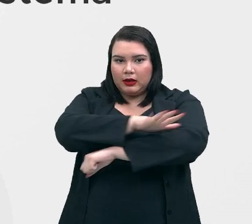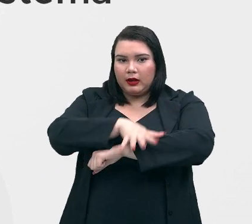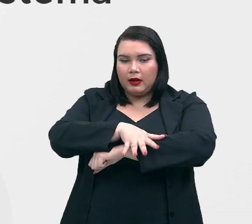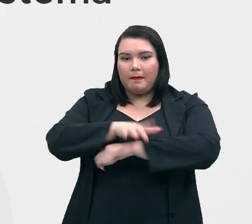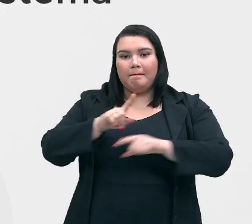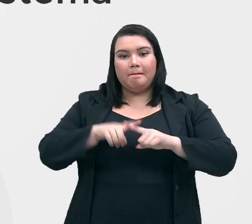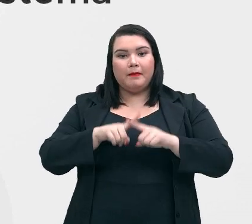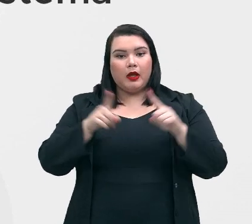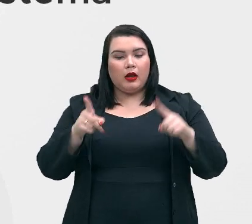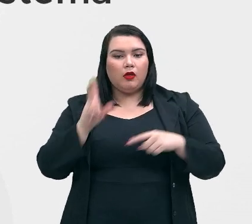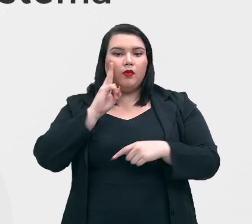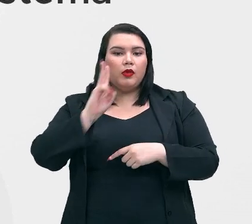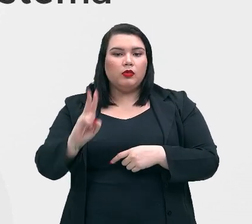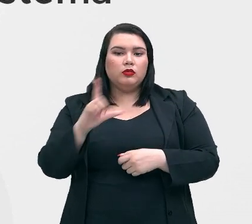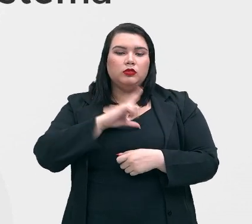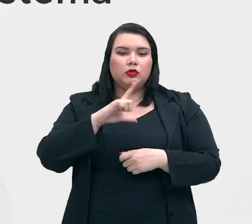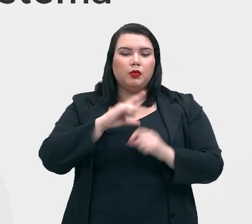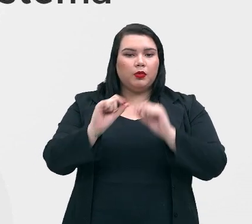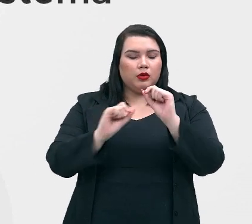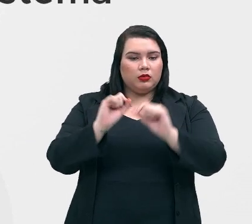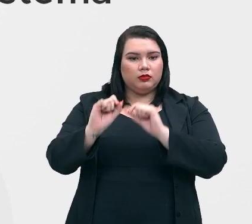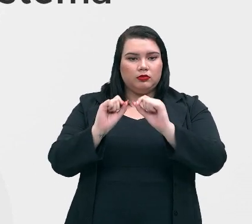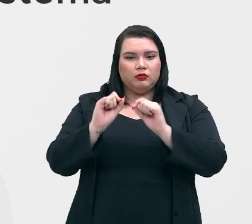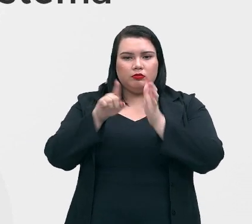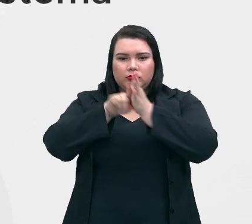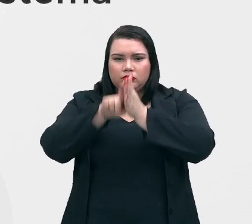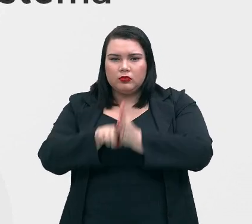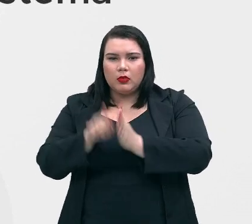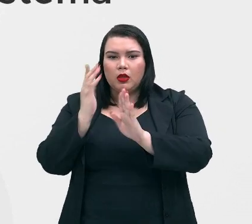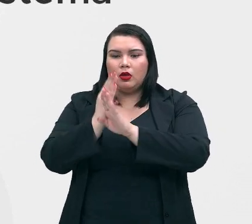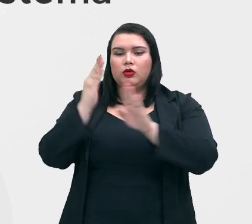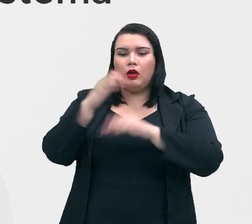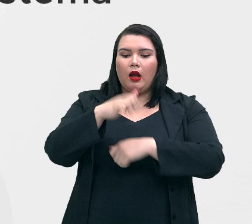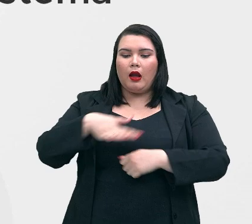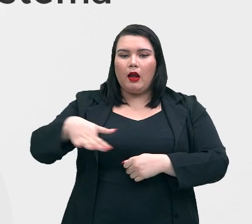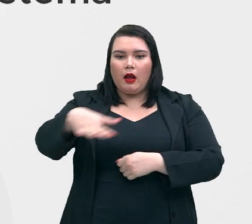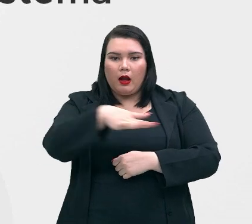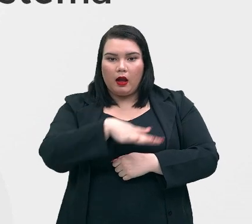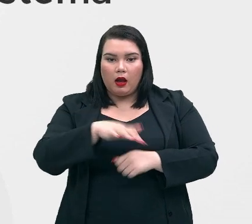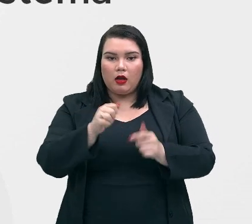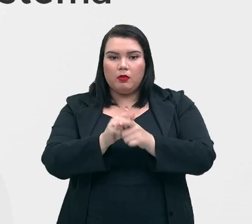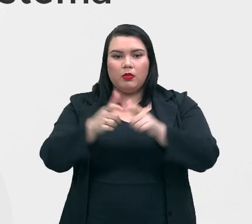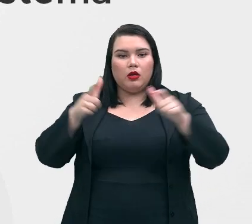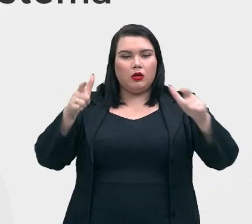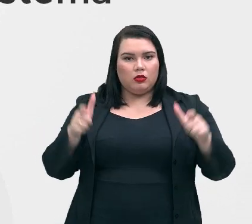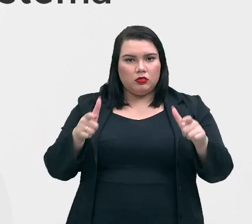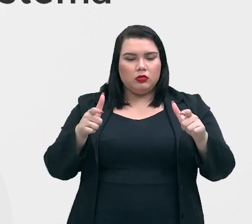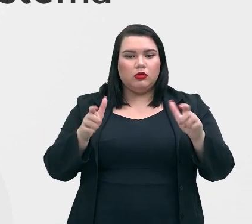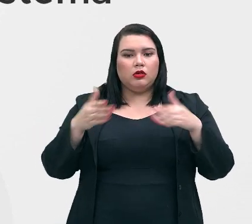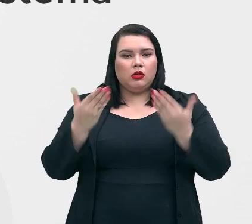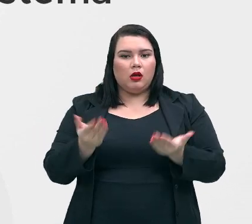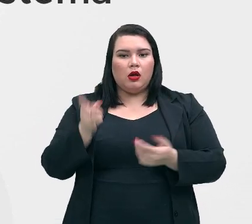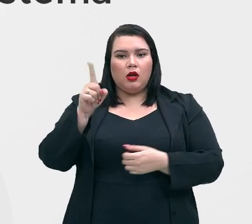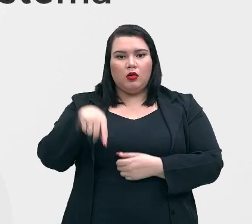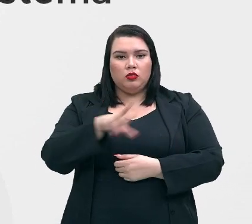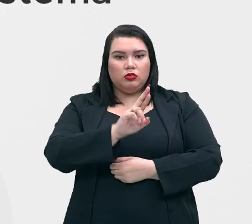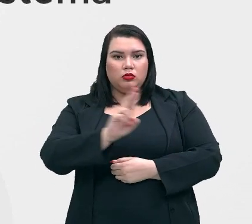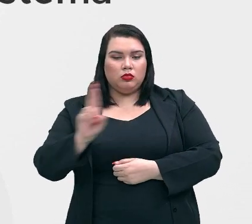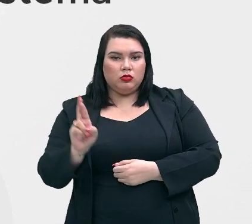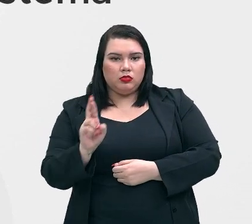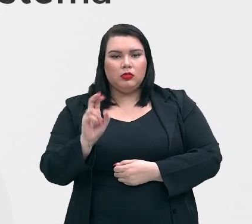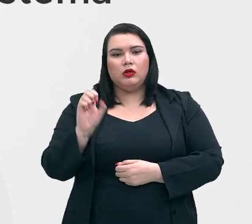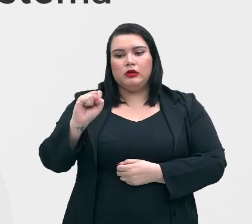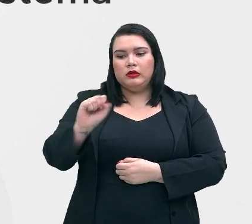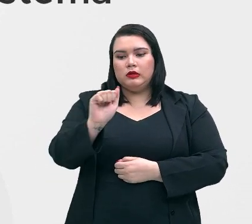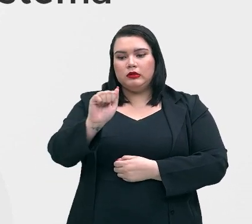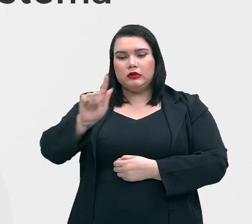vai verificar aí que os pesquisadores, eles descobriram uma área bem maior, que aí acabou sendo chamado de